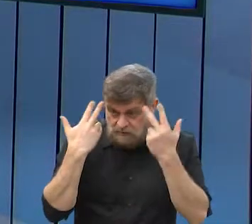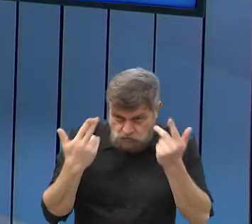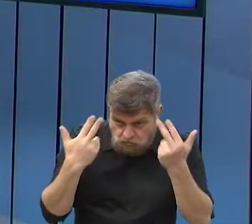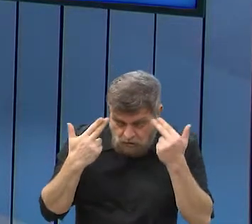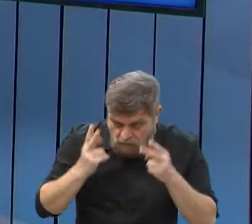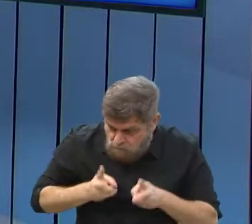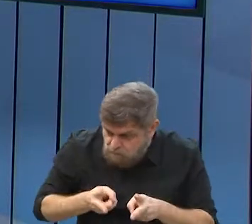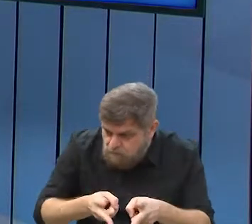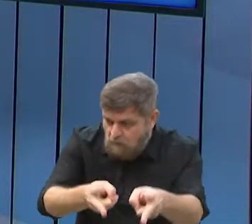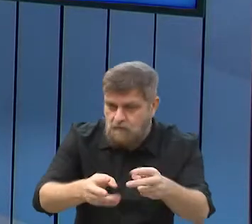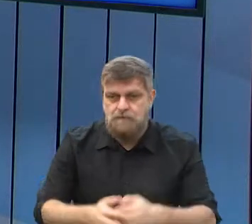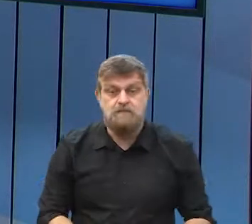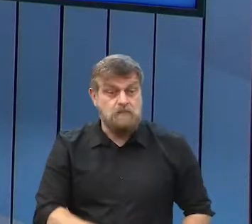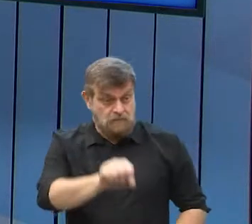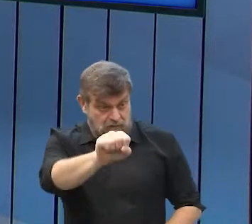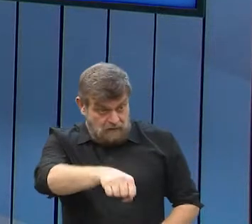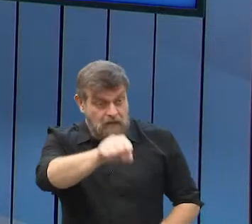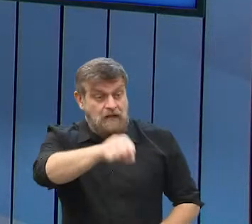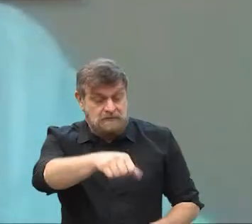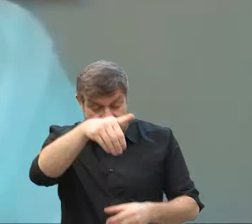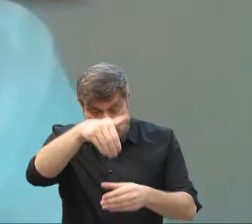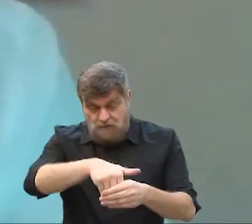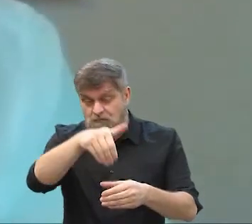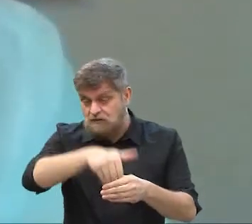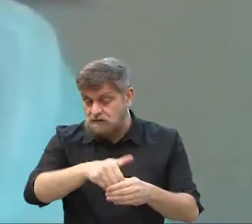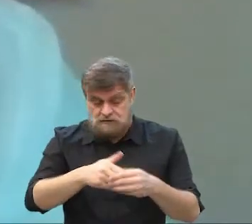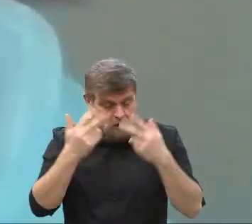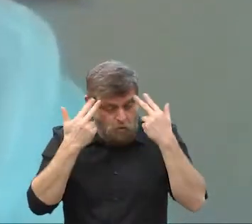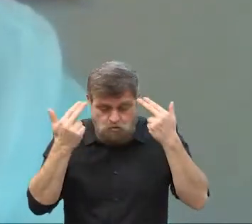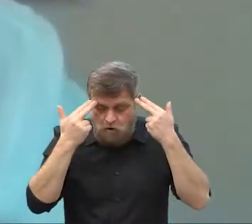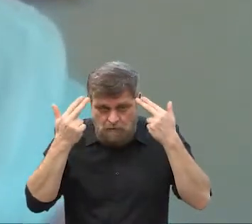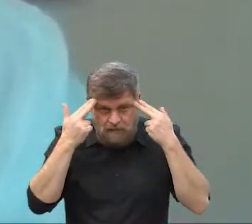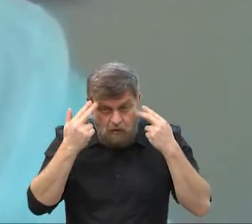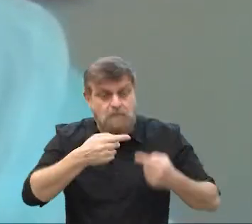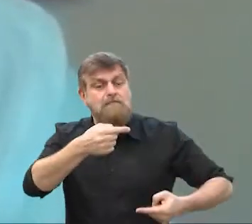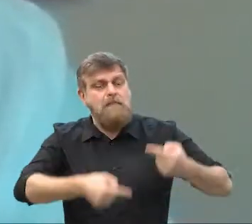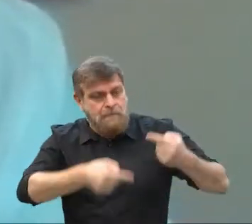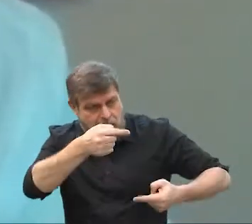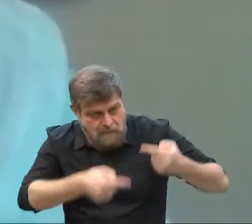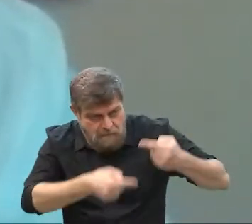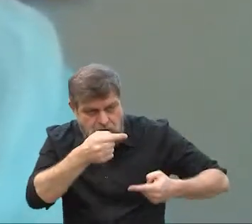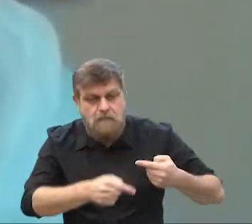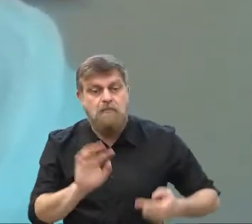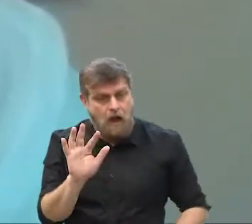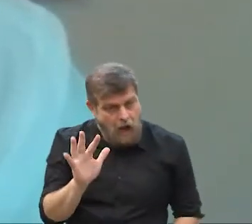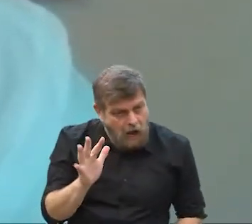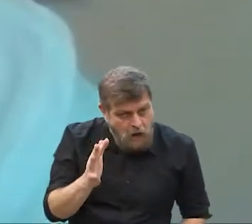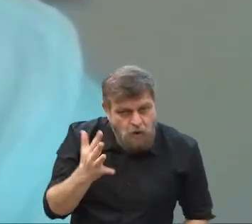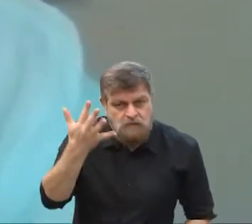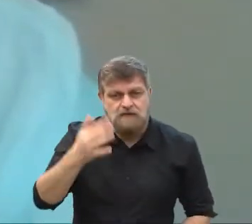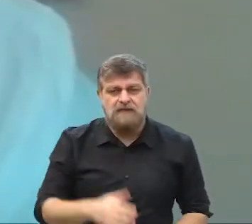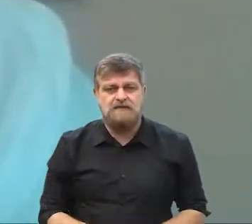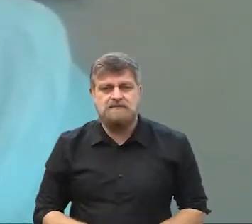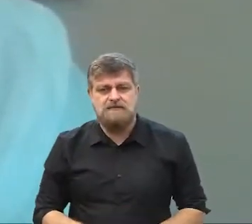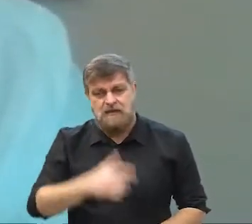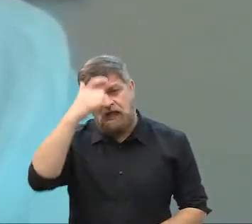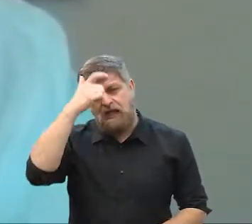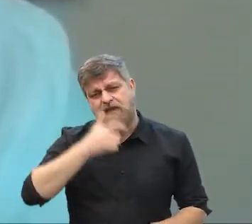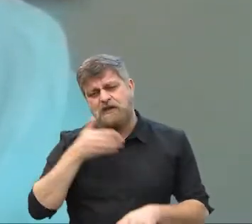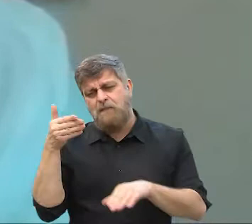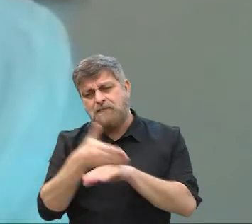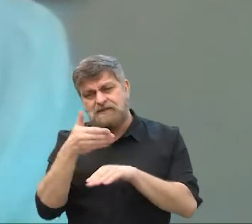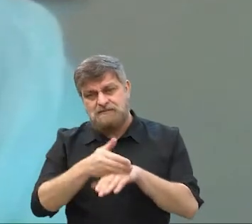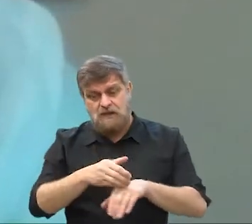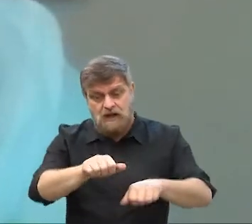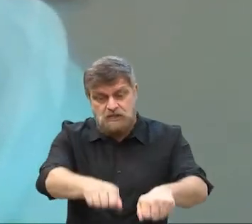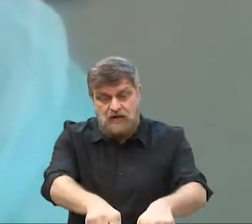normalmente. Sim, as votações continuam normalmente, as discussões estão sendo feitas. Inclusive, eu tenho participado de